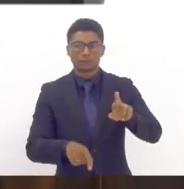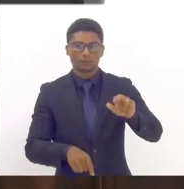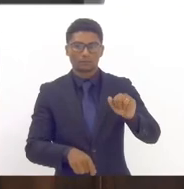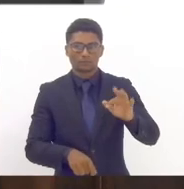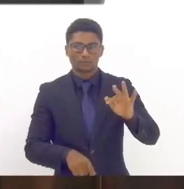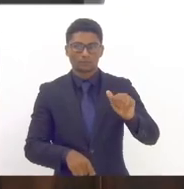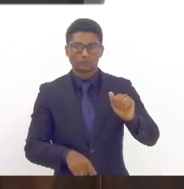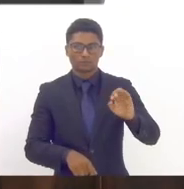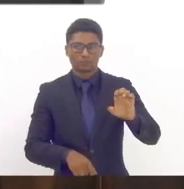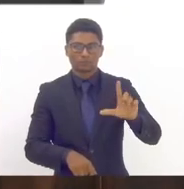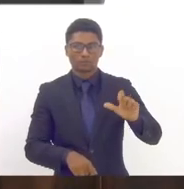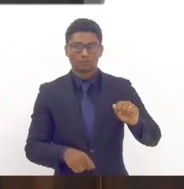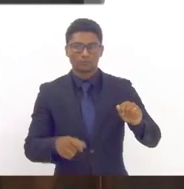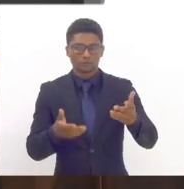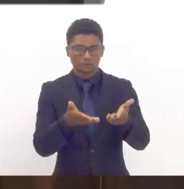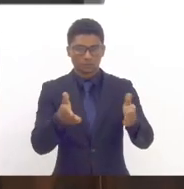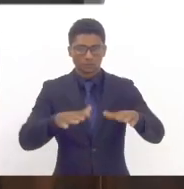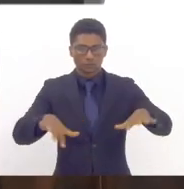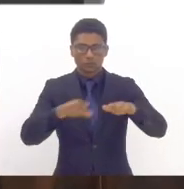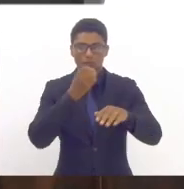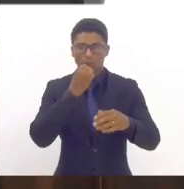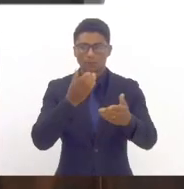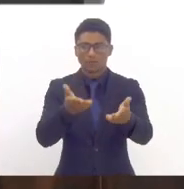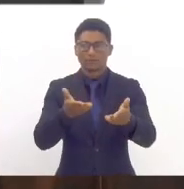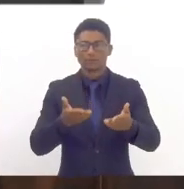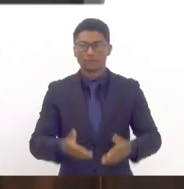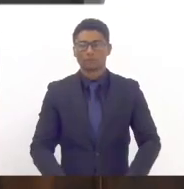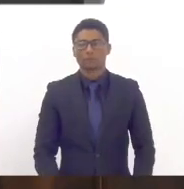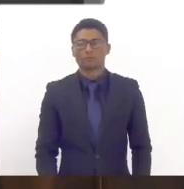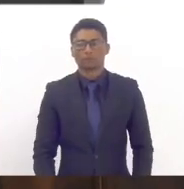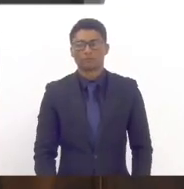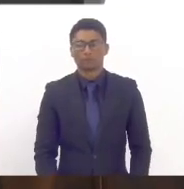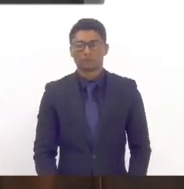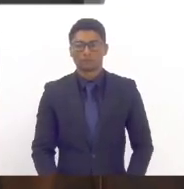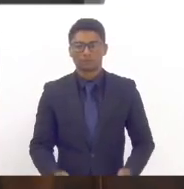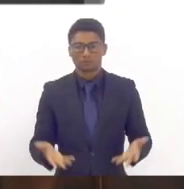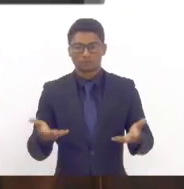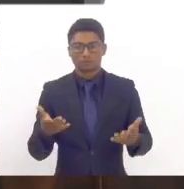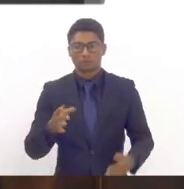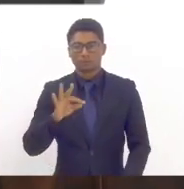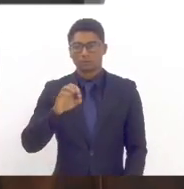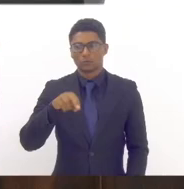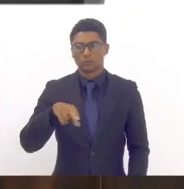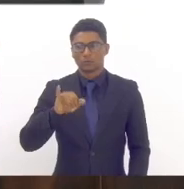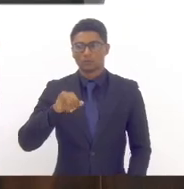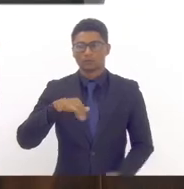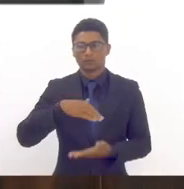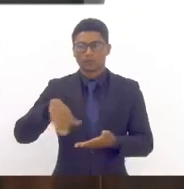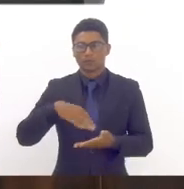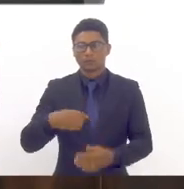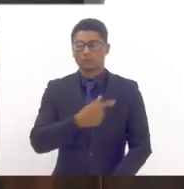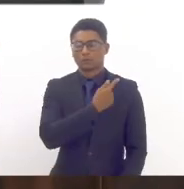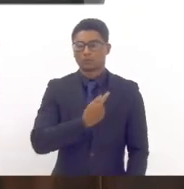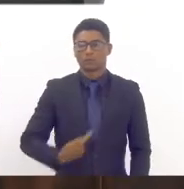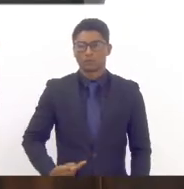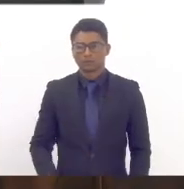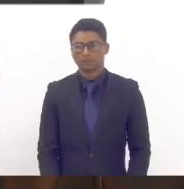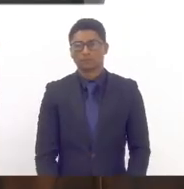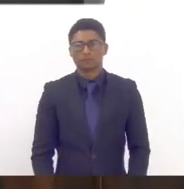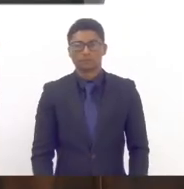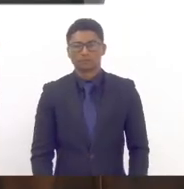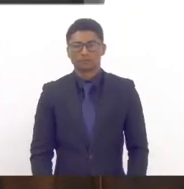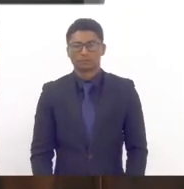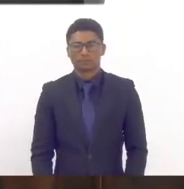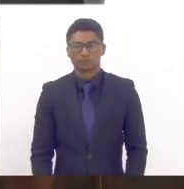Albergaria. Sejam todos bem-vindos. Passo a palavra ao Tony Chalita, secretário municipal de governo e integridade pública.